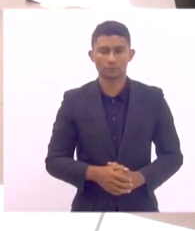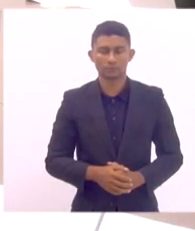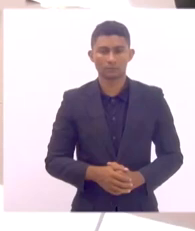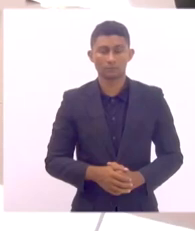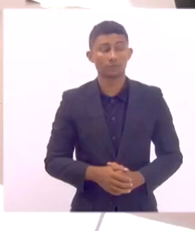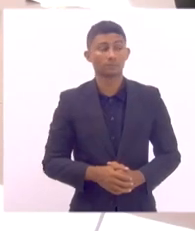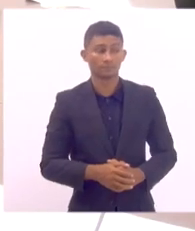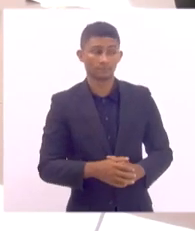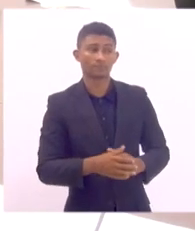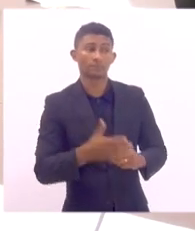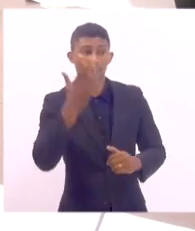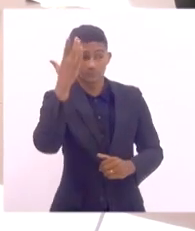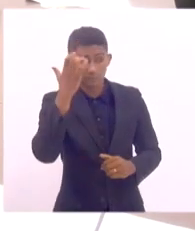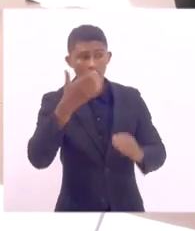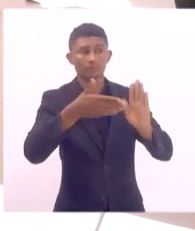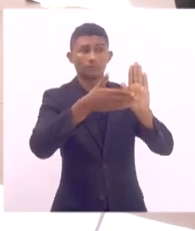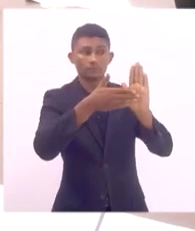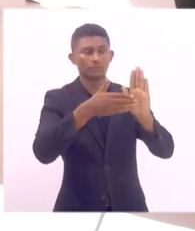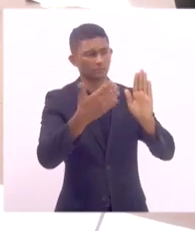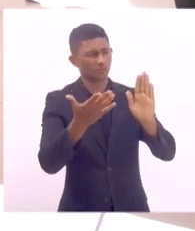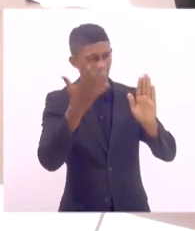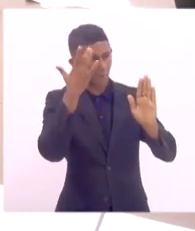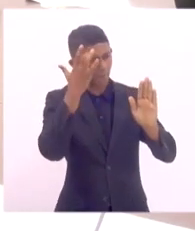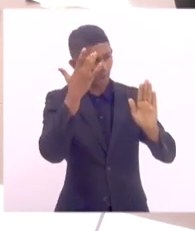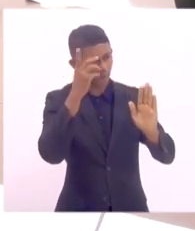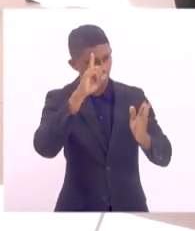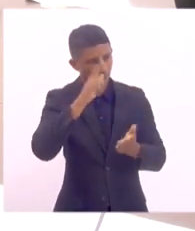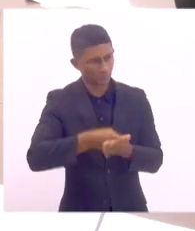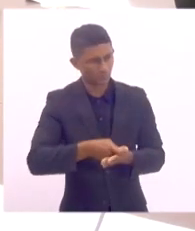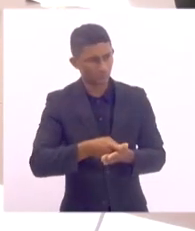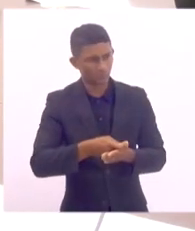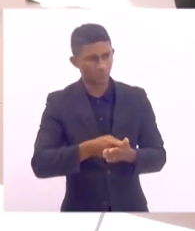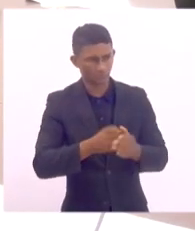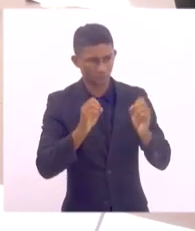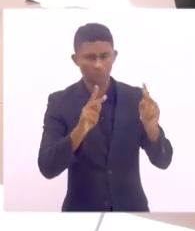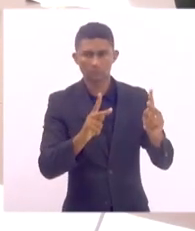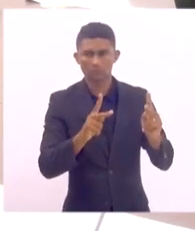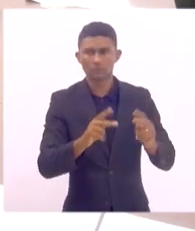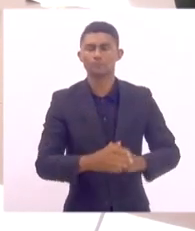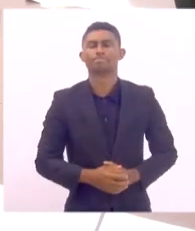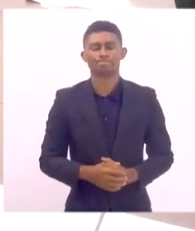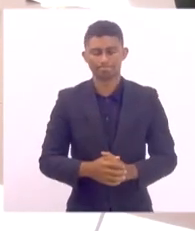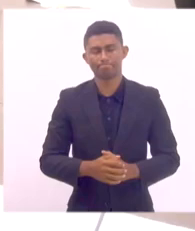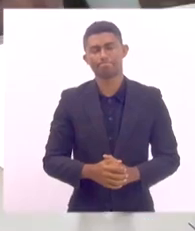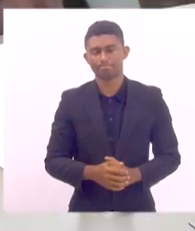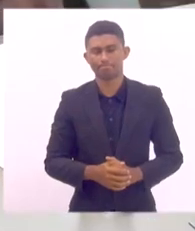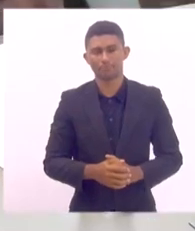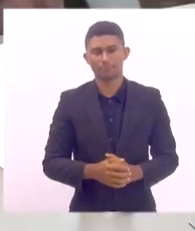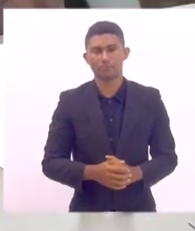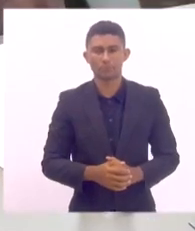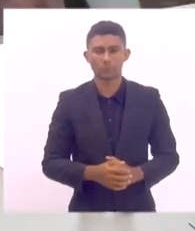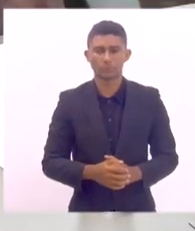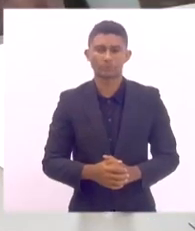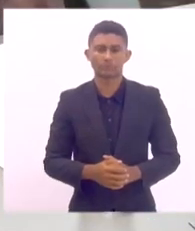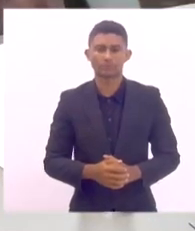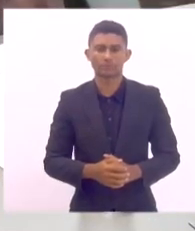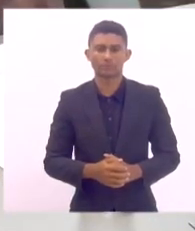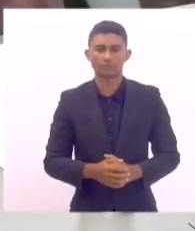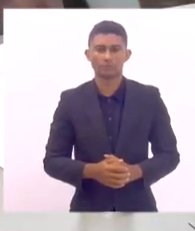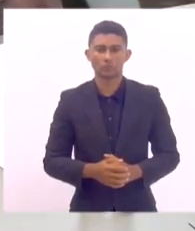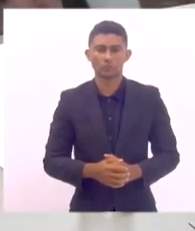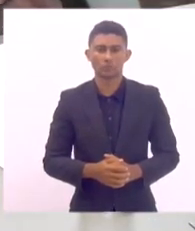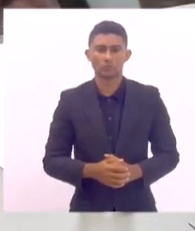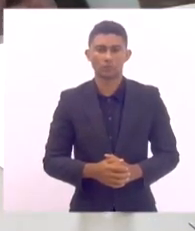Está na pauta de amanhã, a gente decide amanhã, é isso? Ok. Mas tem possibilidade de derrubar esse projeto?